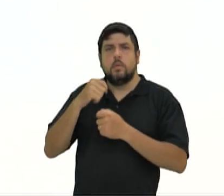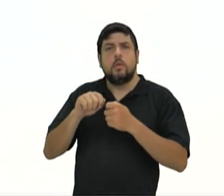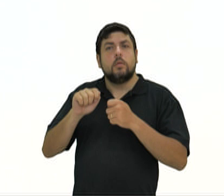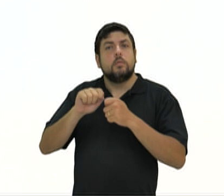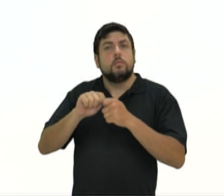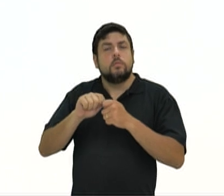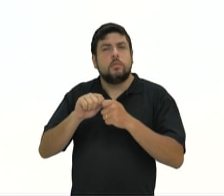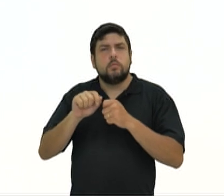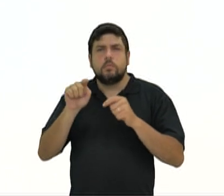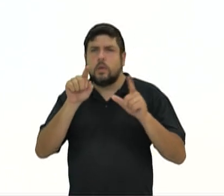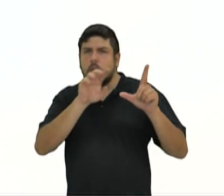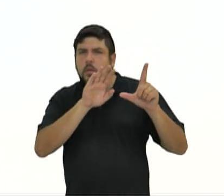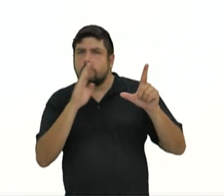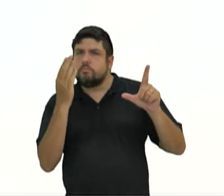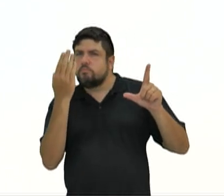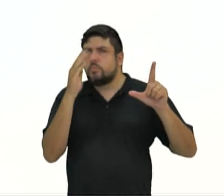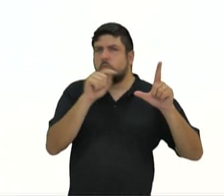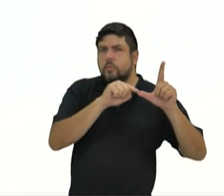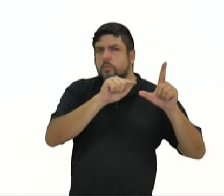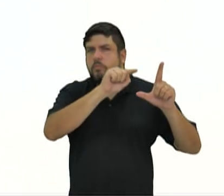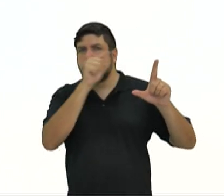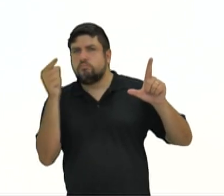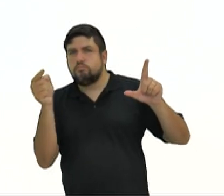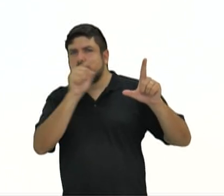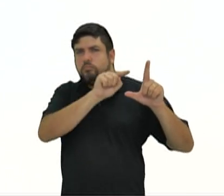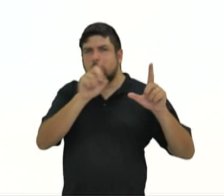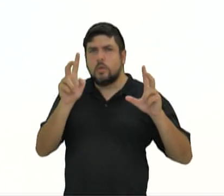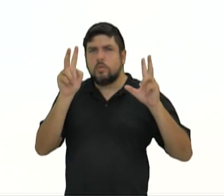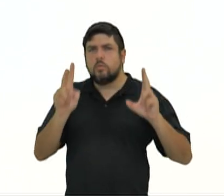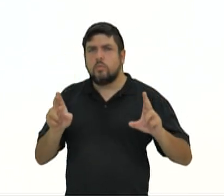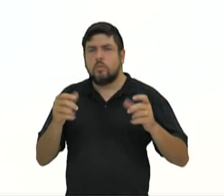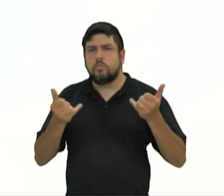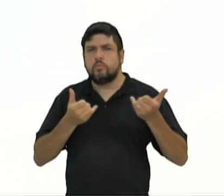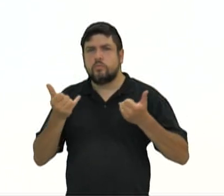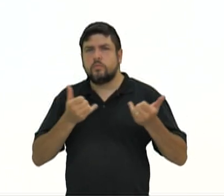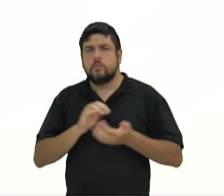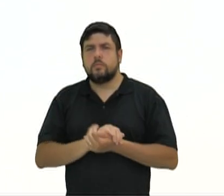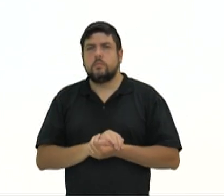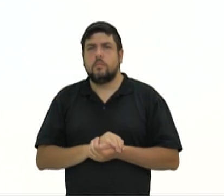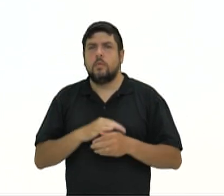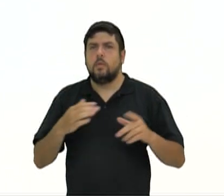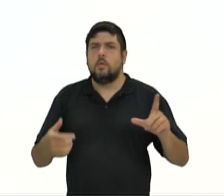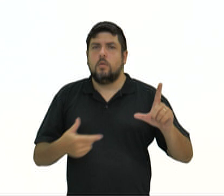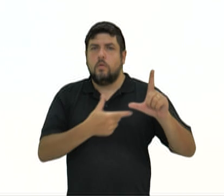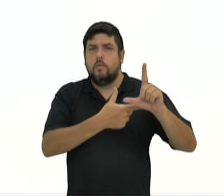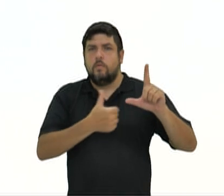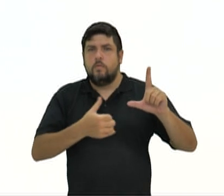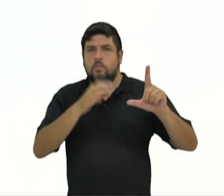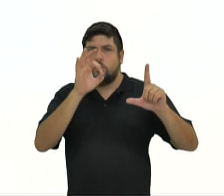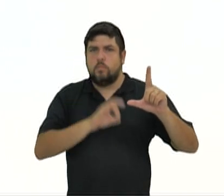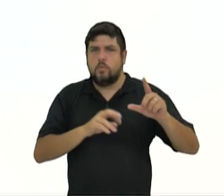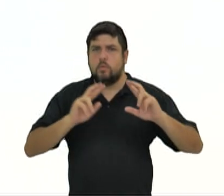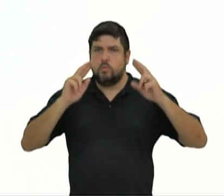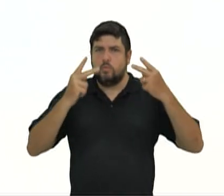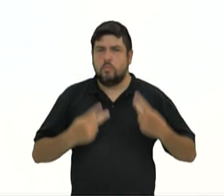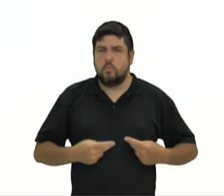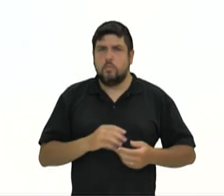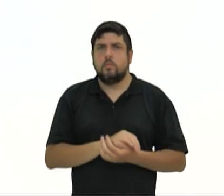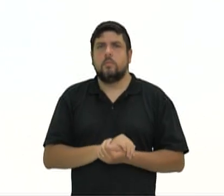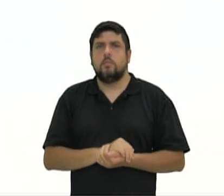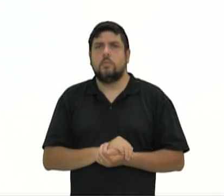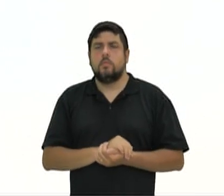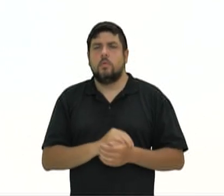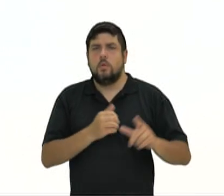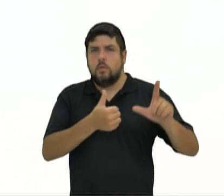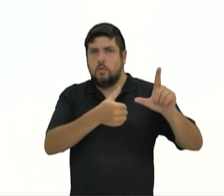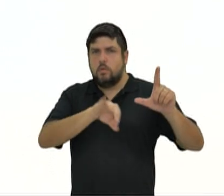um espelho do meu gráfico, tá? Então, 21% de humanas, 19%